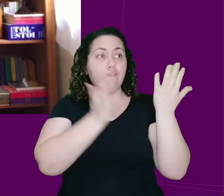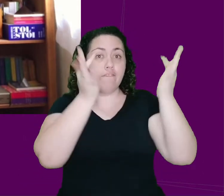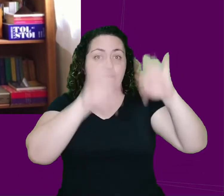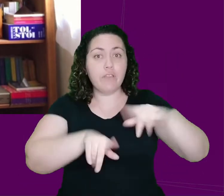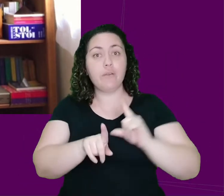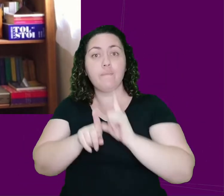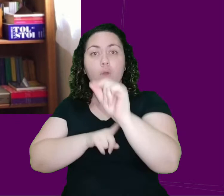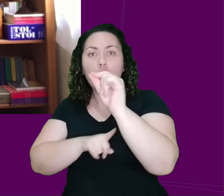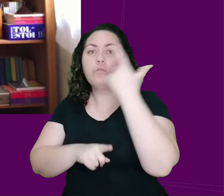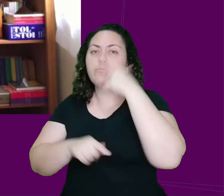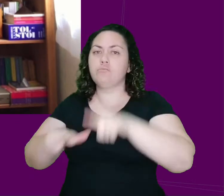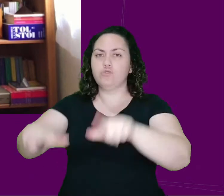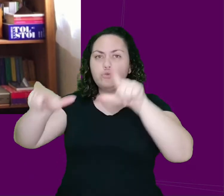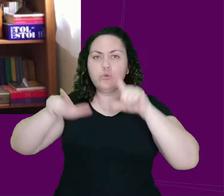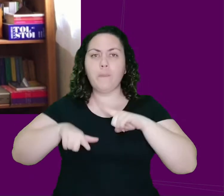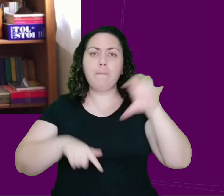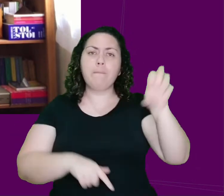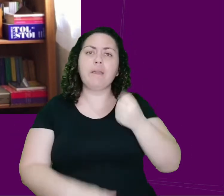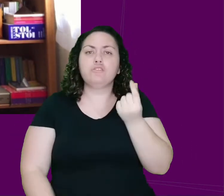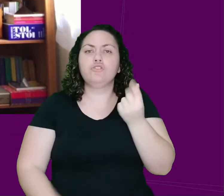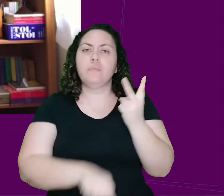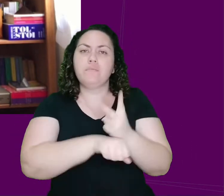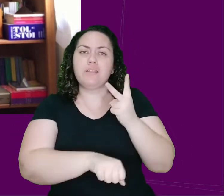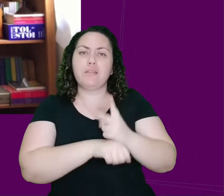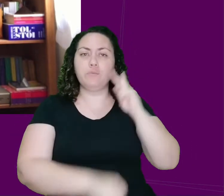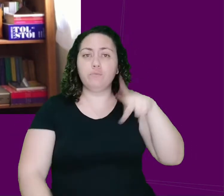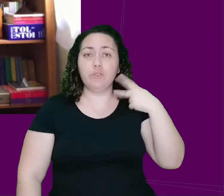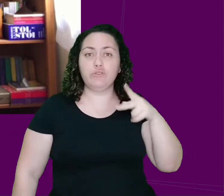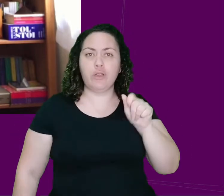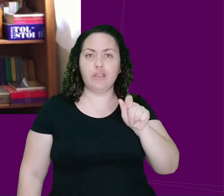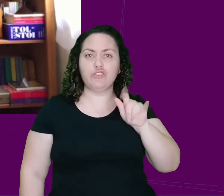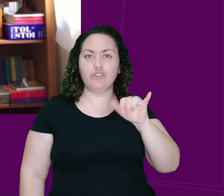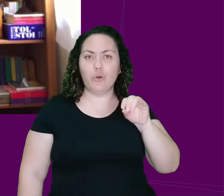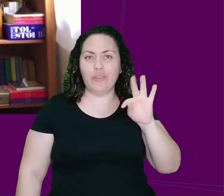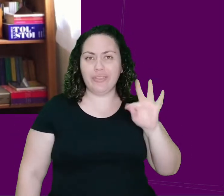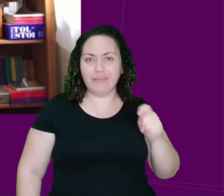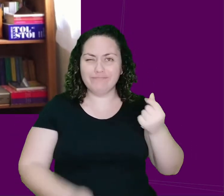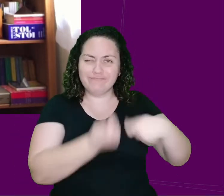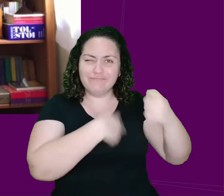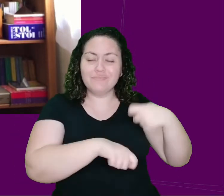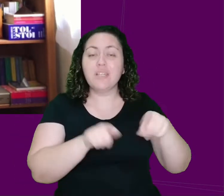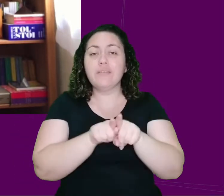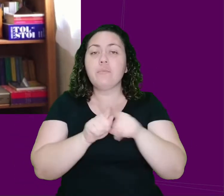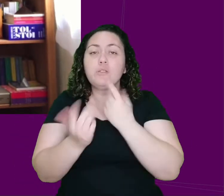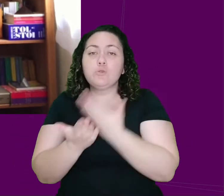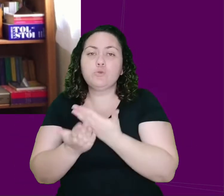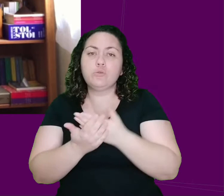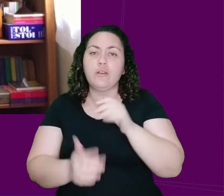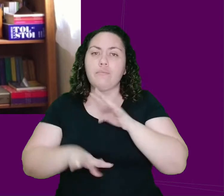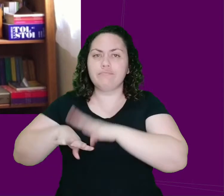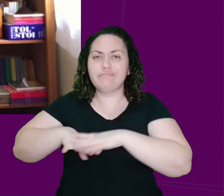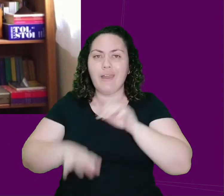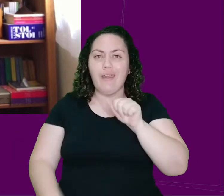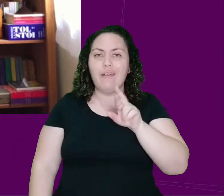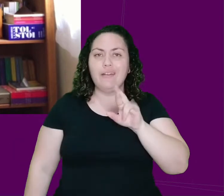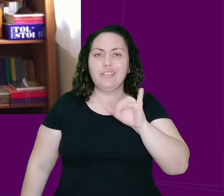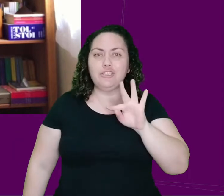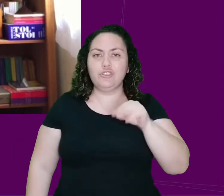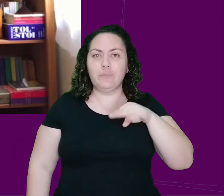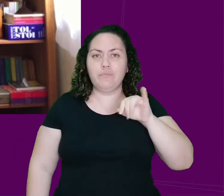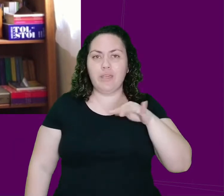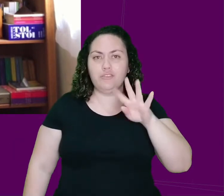dinheiro emprestado com um político agiota, estuda aritmética para não ser enganado por ele e inicia sua trajetória